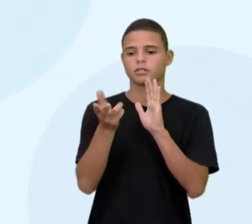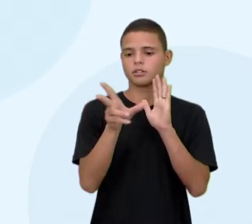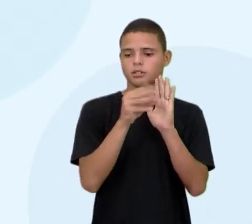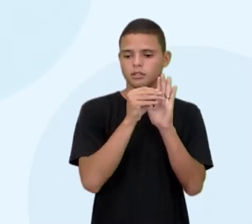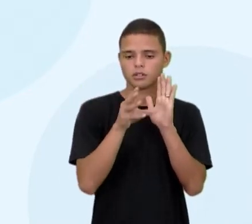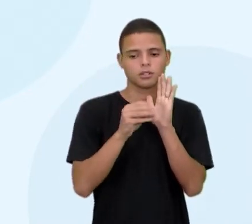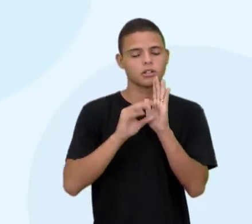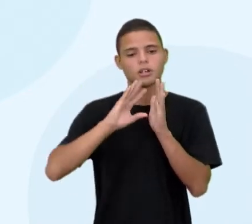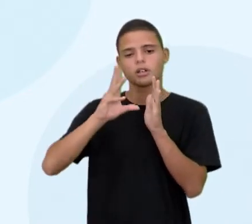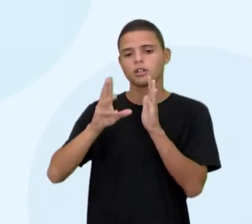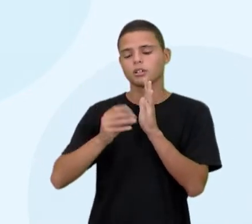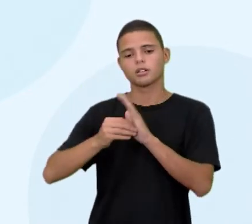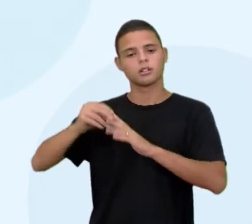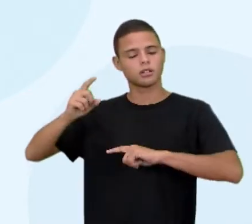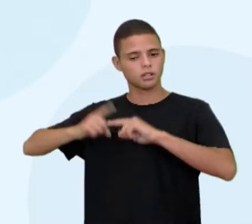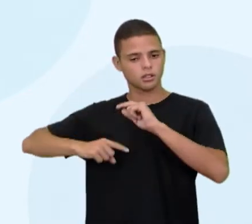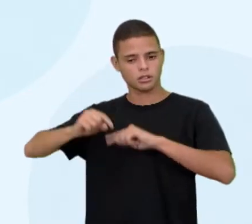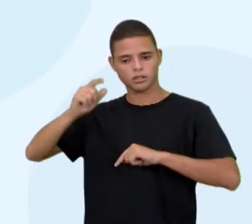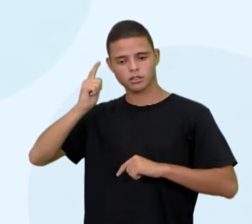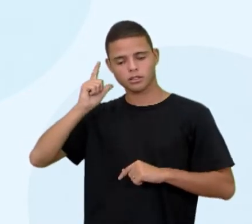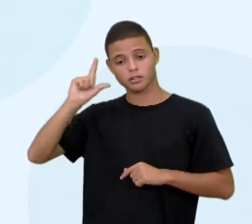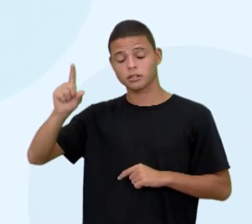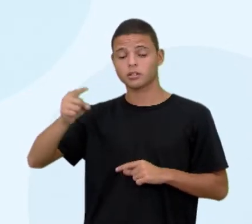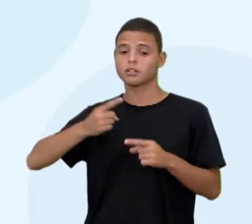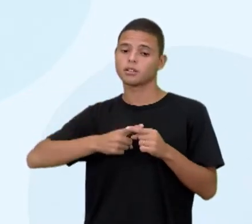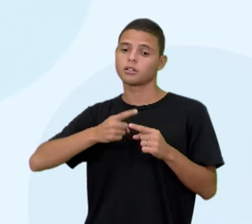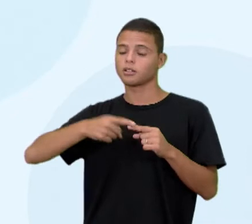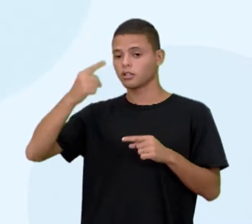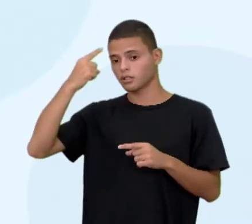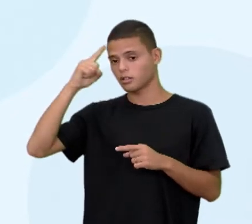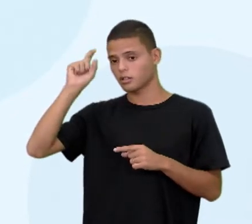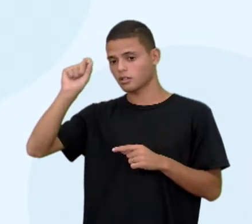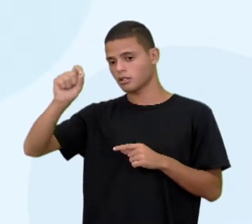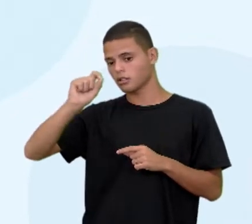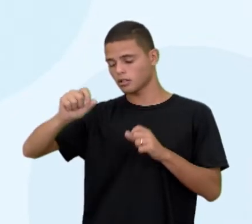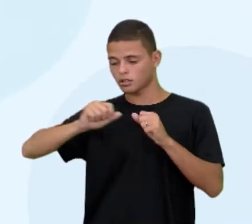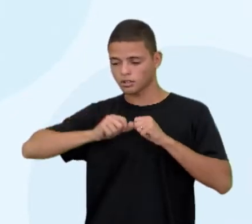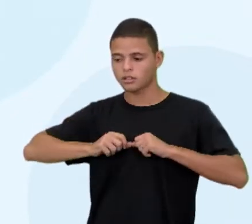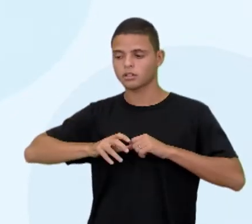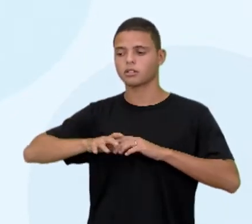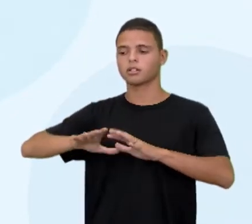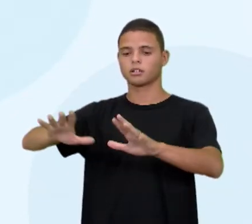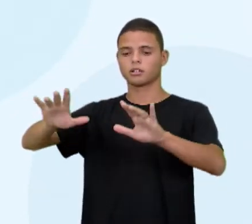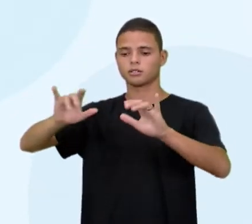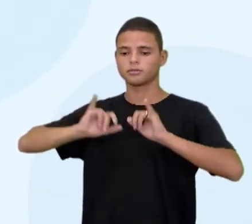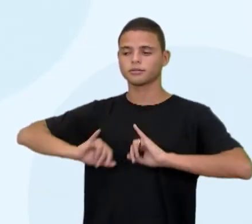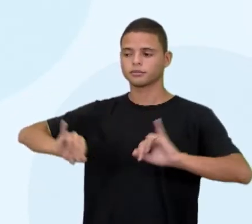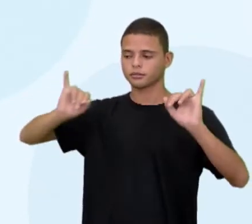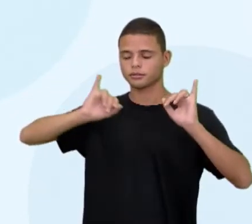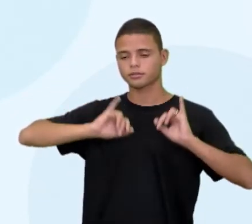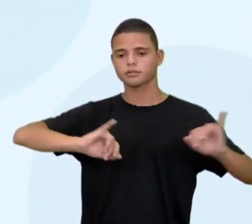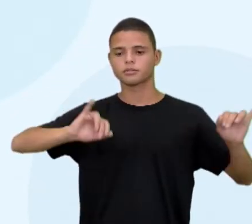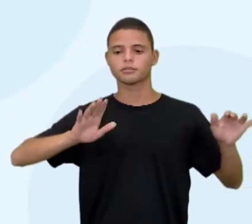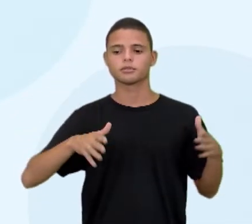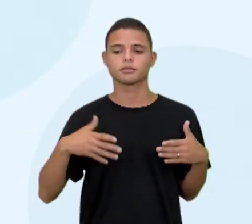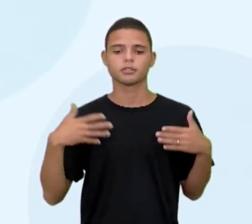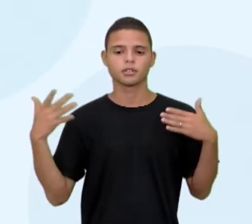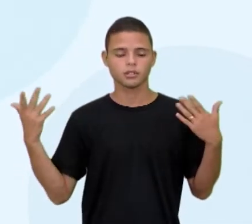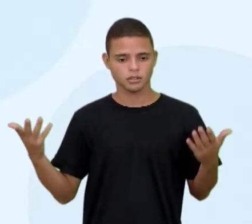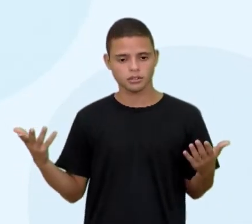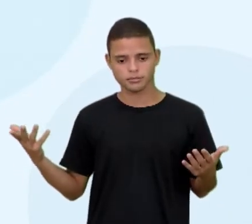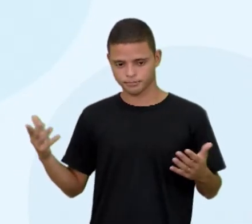todo o material que vocês conseguirem buscar. Porque é ideal que vocês compartilhem com o grupo. Pensando aí nas